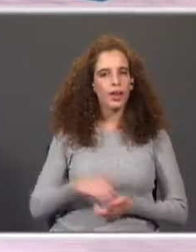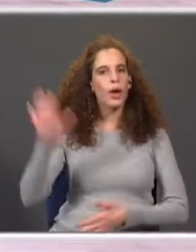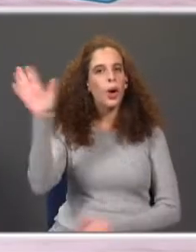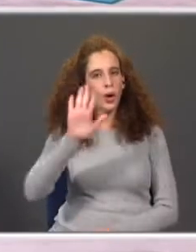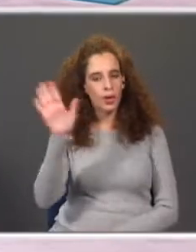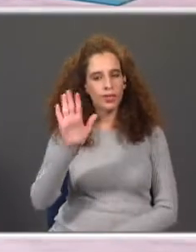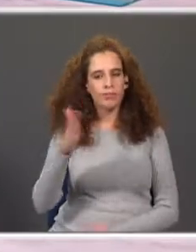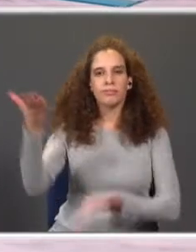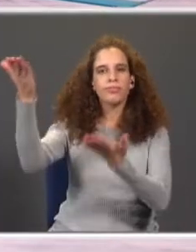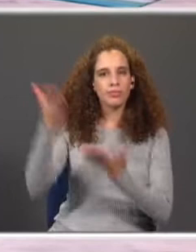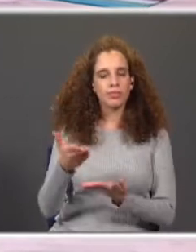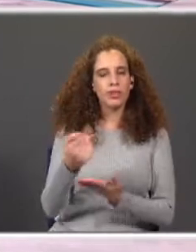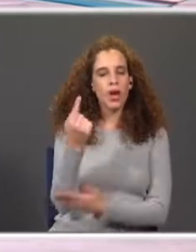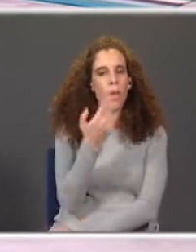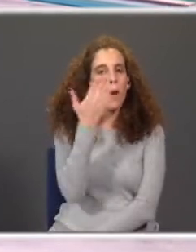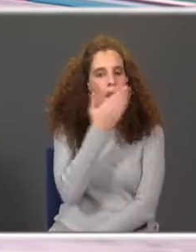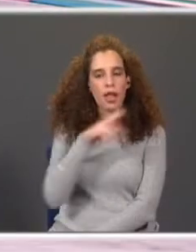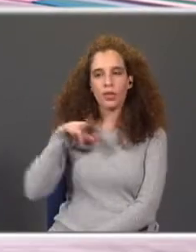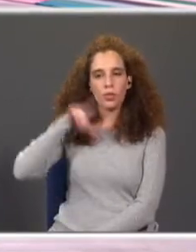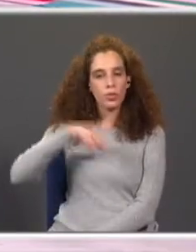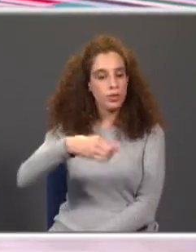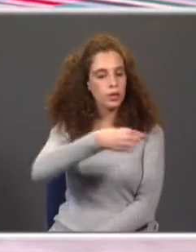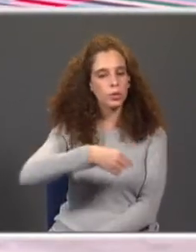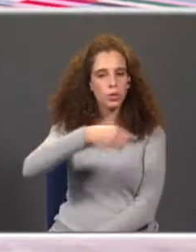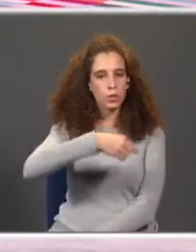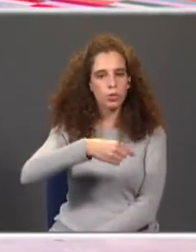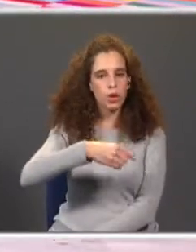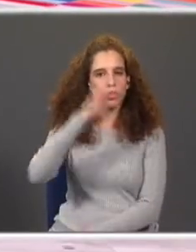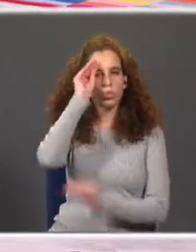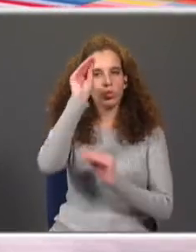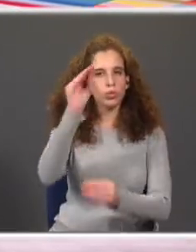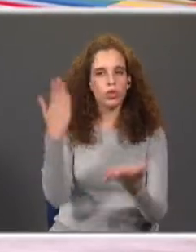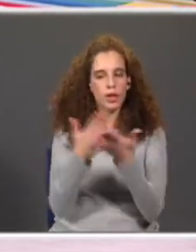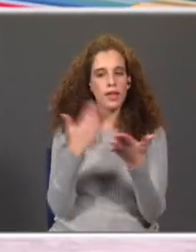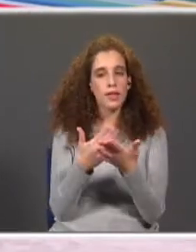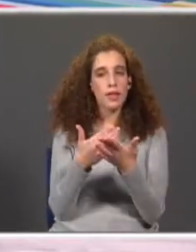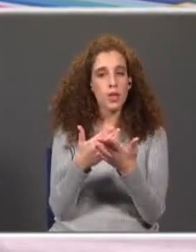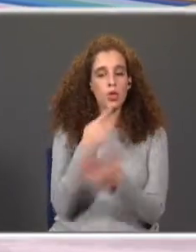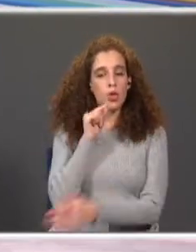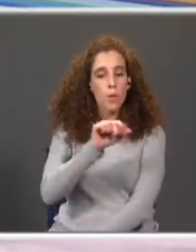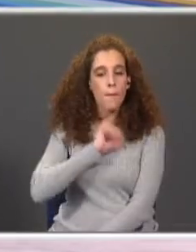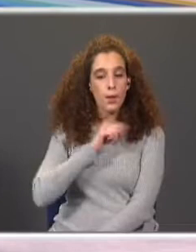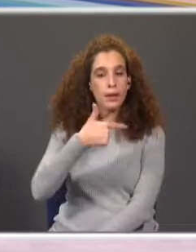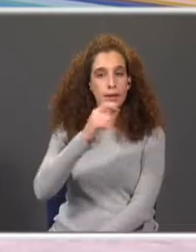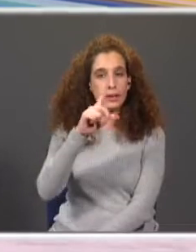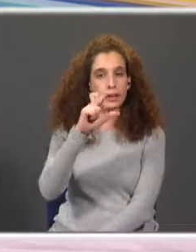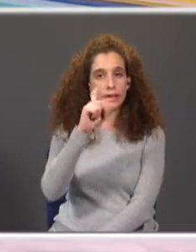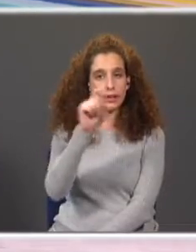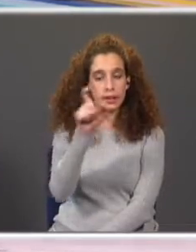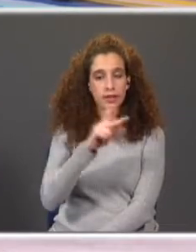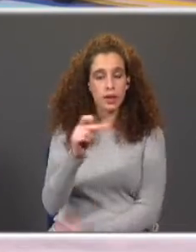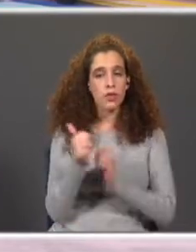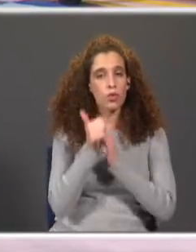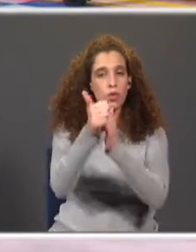Olá, bem-vindo a mais uma emissão de português de nono ano no Estudo em Casa. Eu chamo-me Teresa Cadete Sampainho e vou acompanhar-te